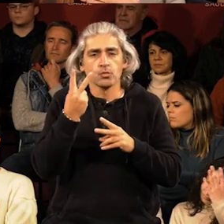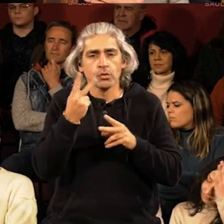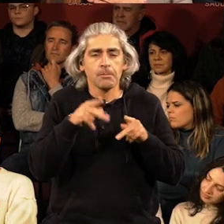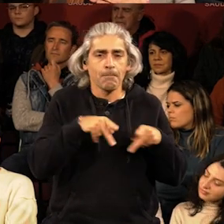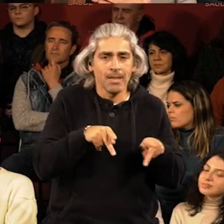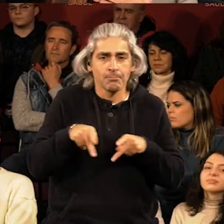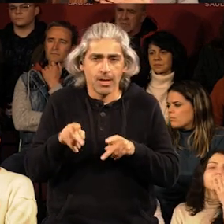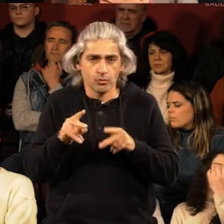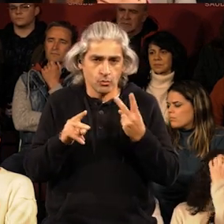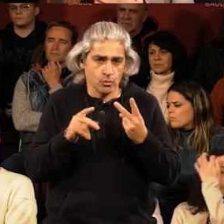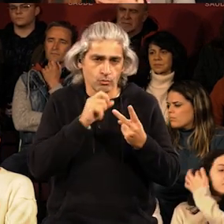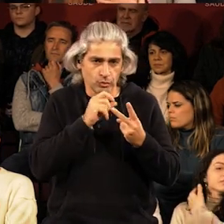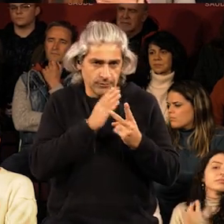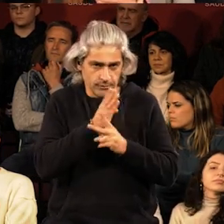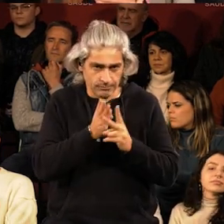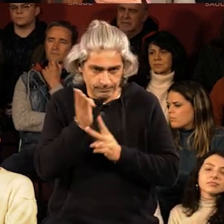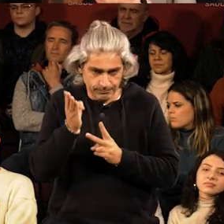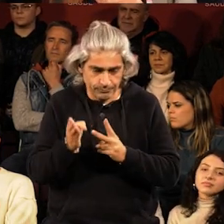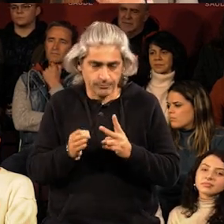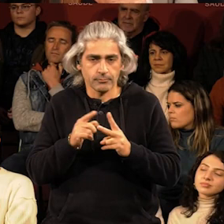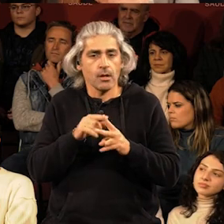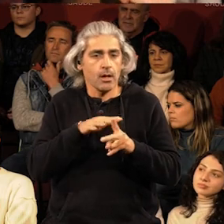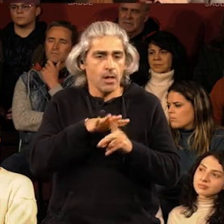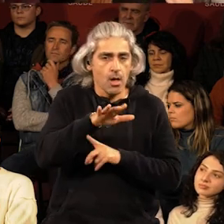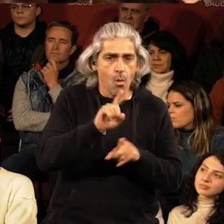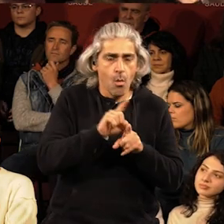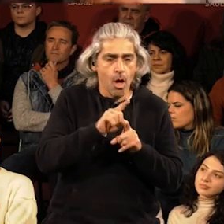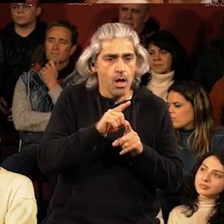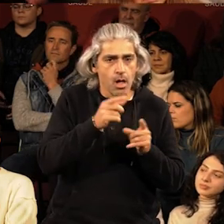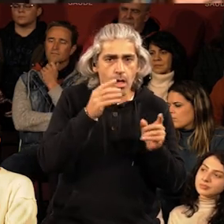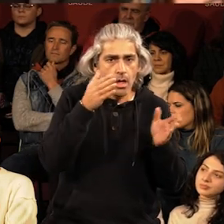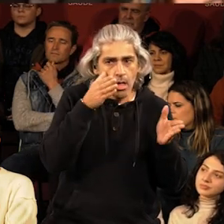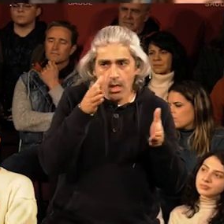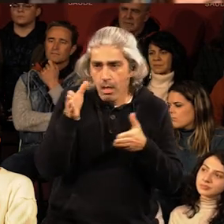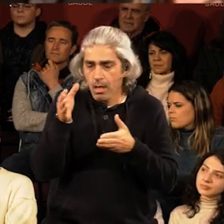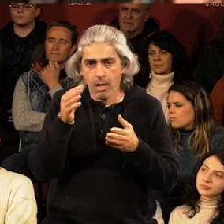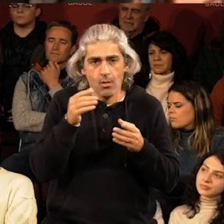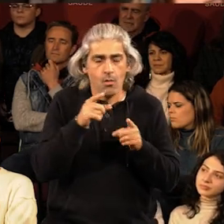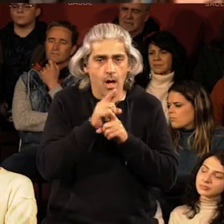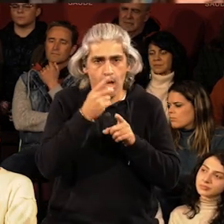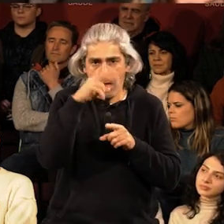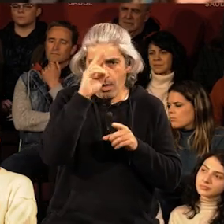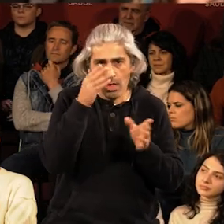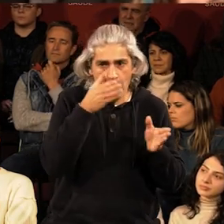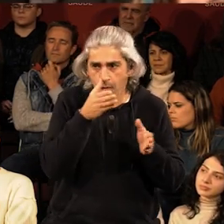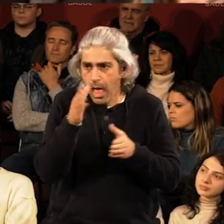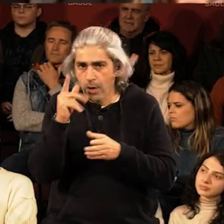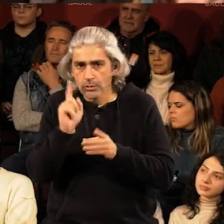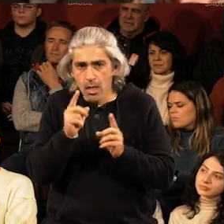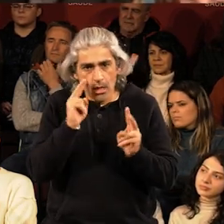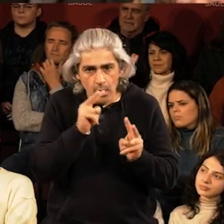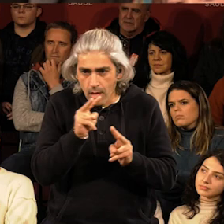métodos dois métodos possíveis induzindo o público a desviar o olhar daquilo que está de facto a